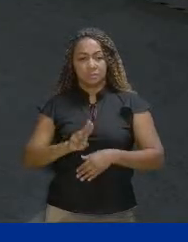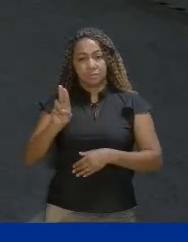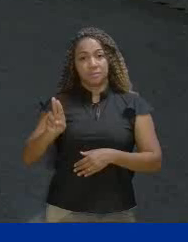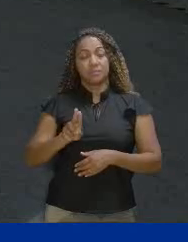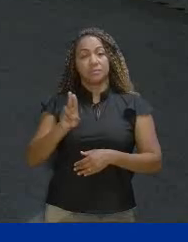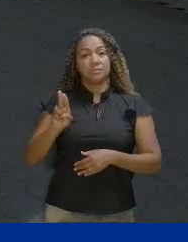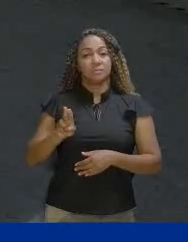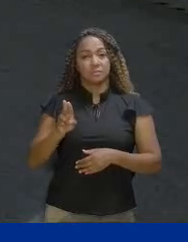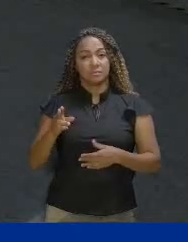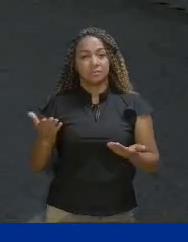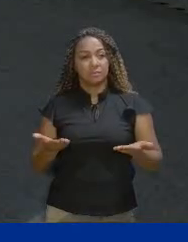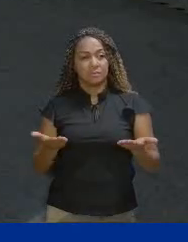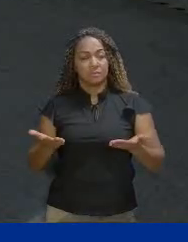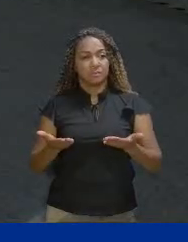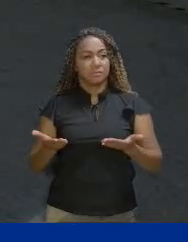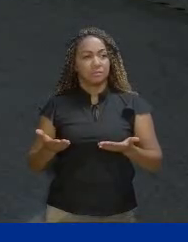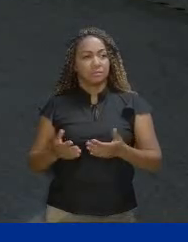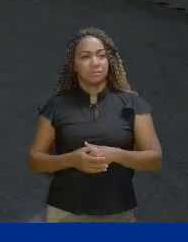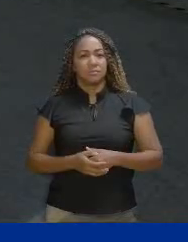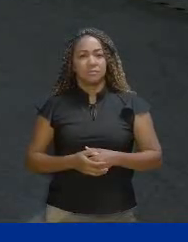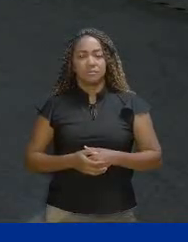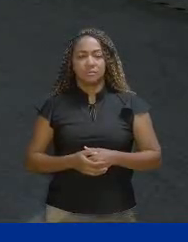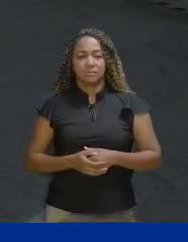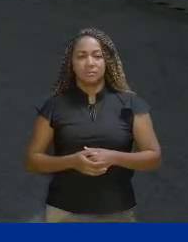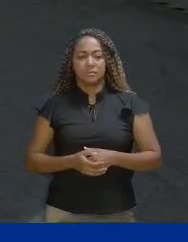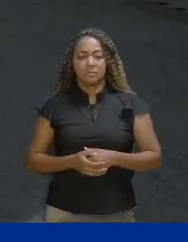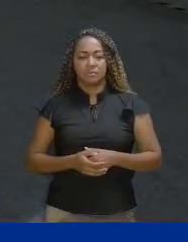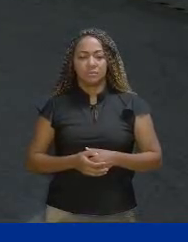de agora, não é isso?